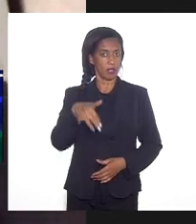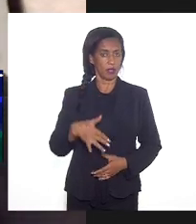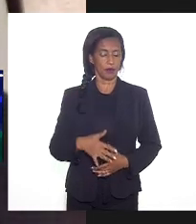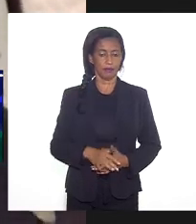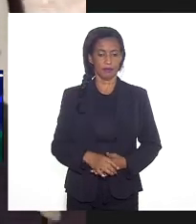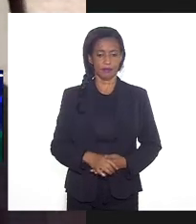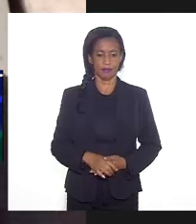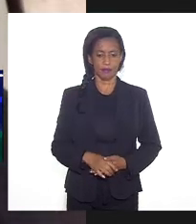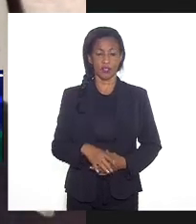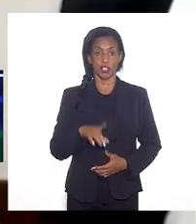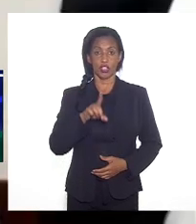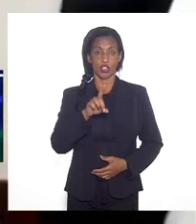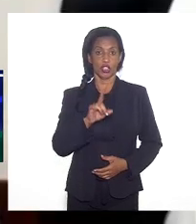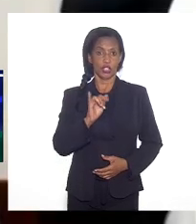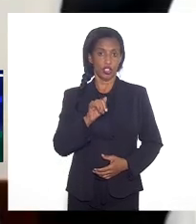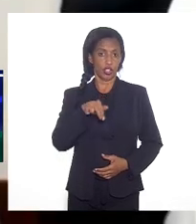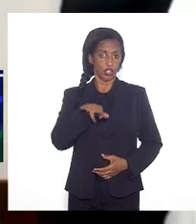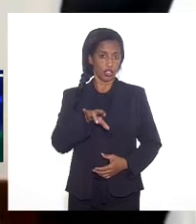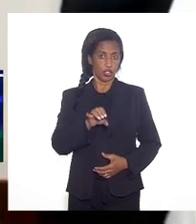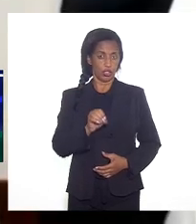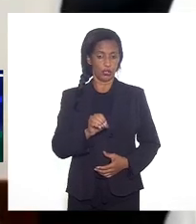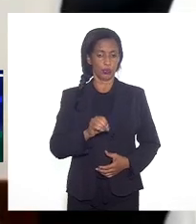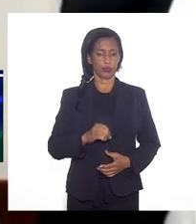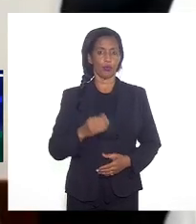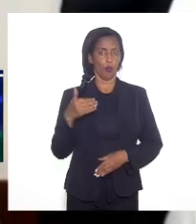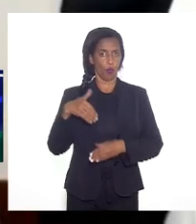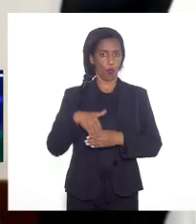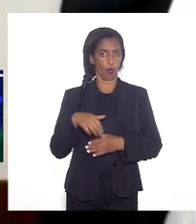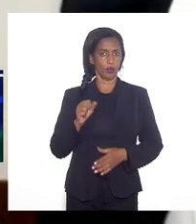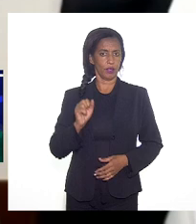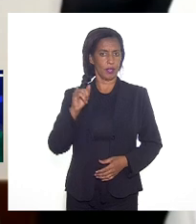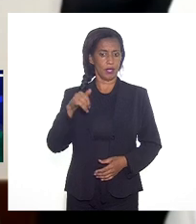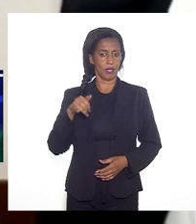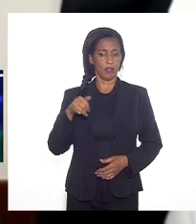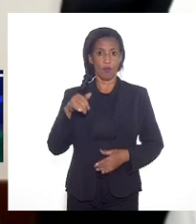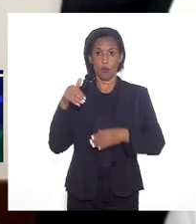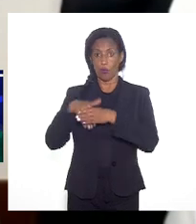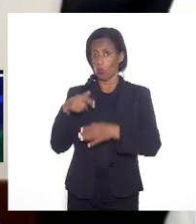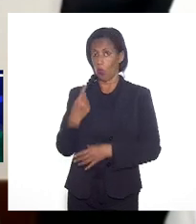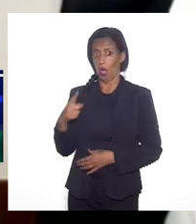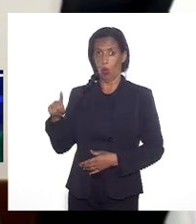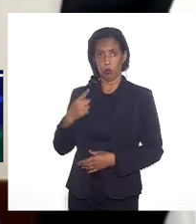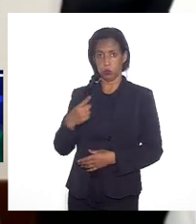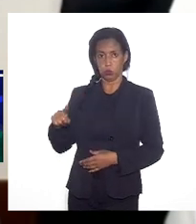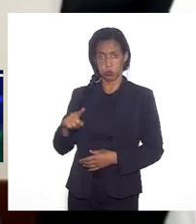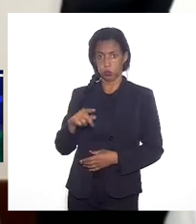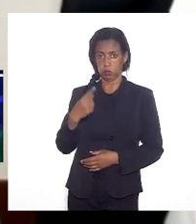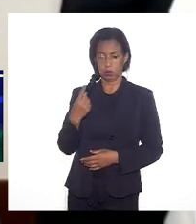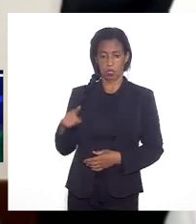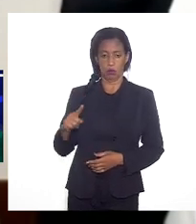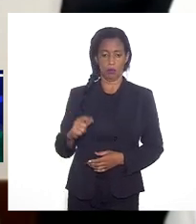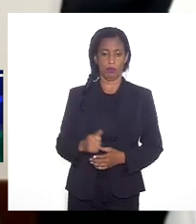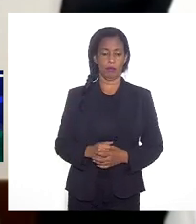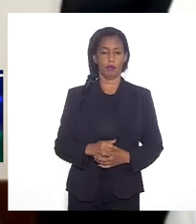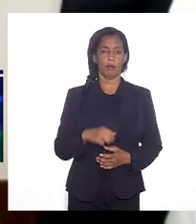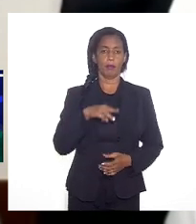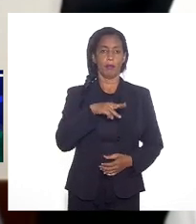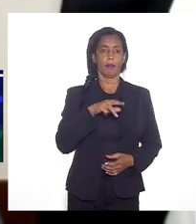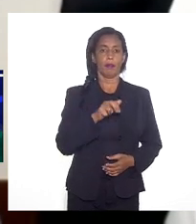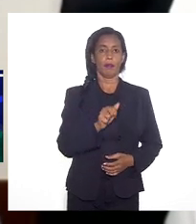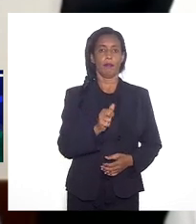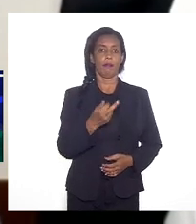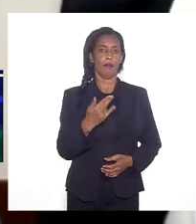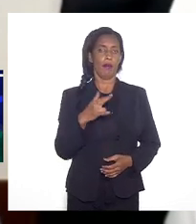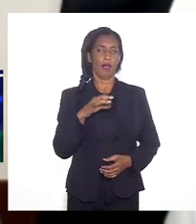Deputado Marcelo Dino. Eu ia votar sim. Votou não, Marcelo Dino. Deputado Márcio